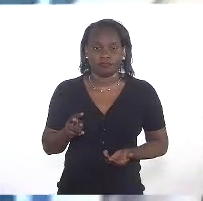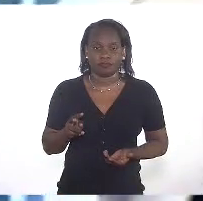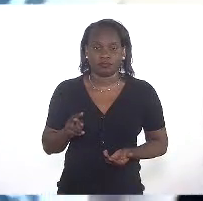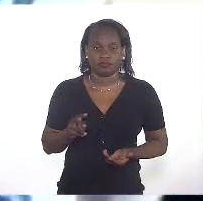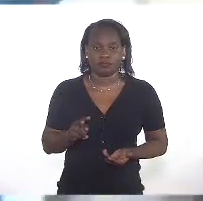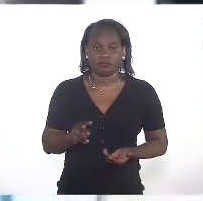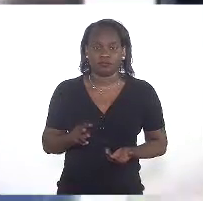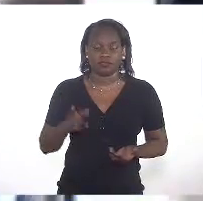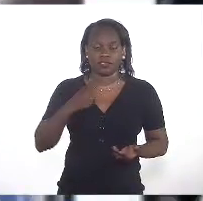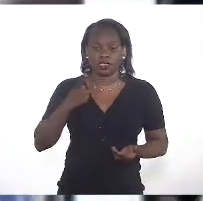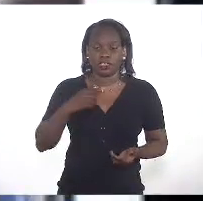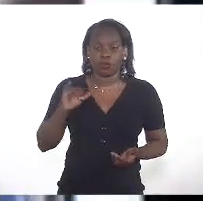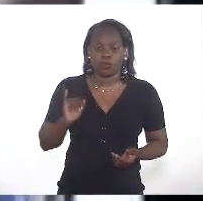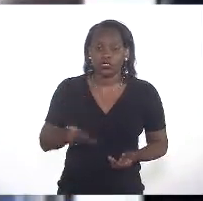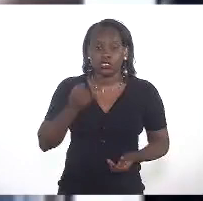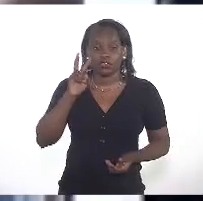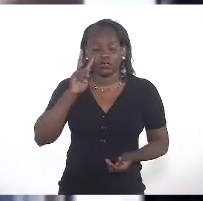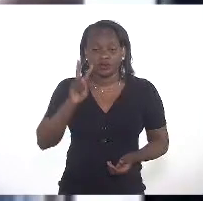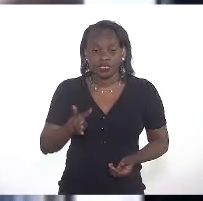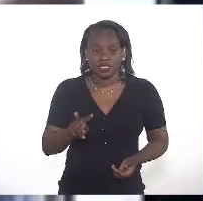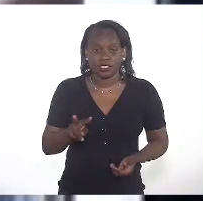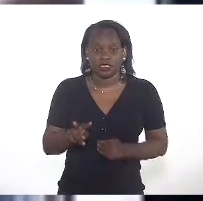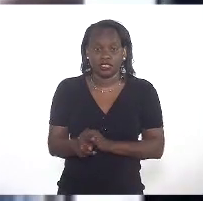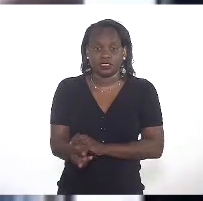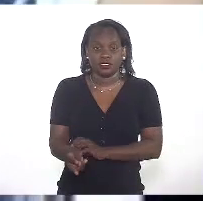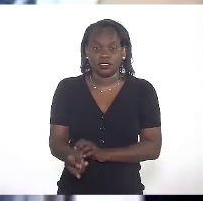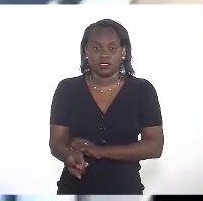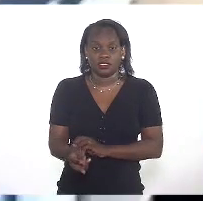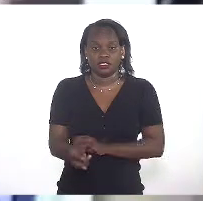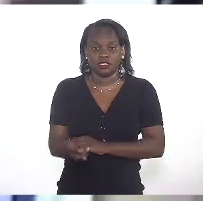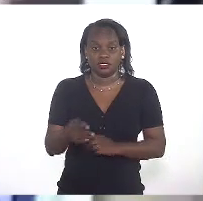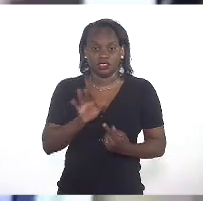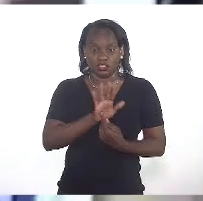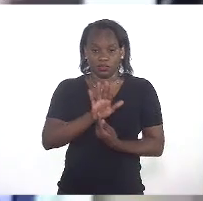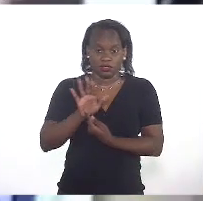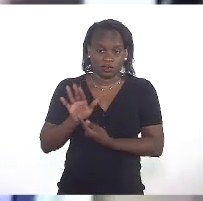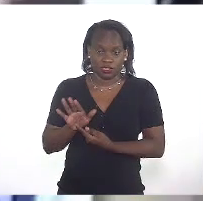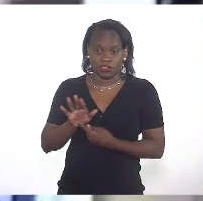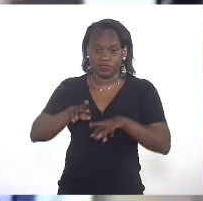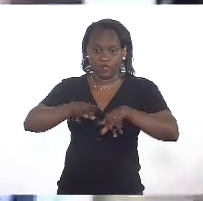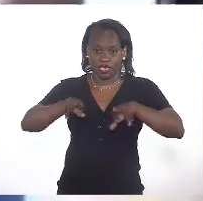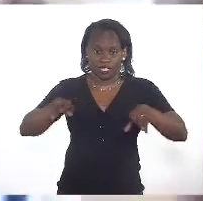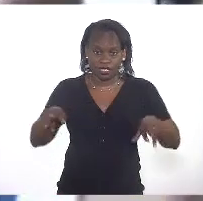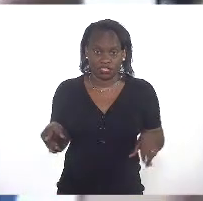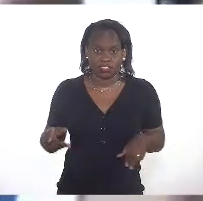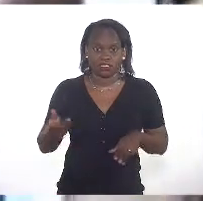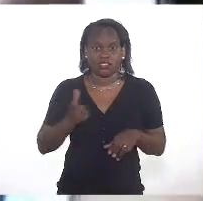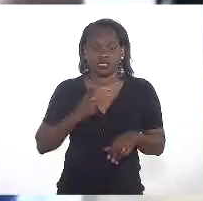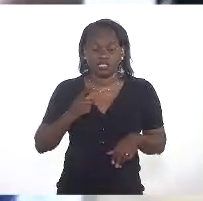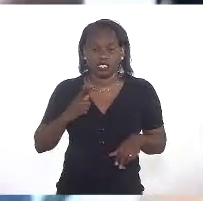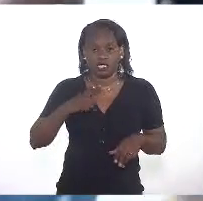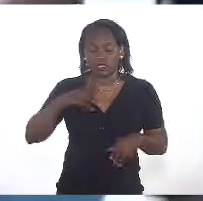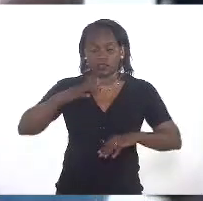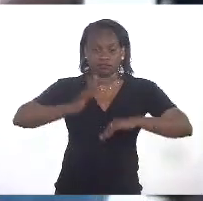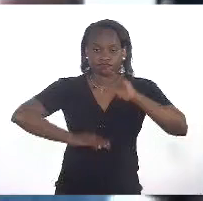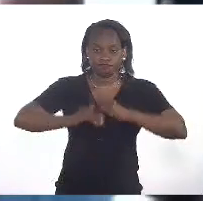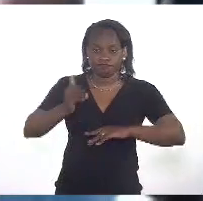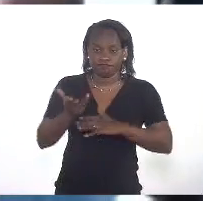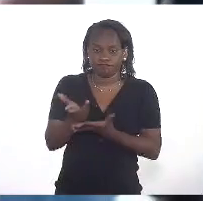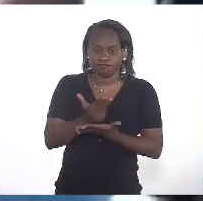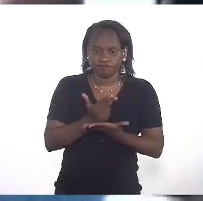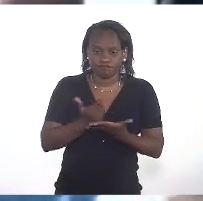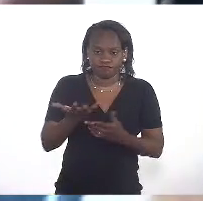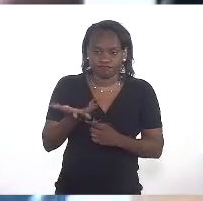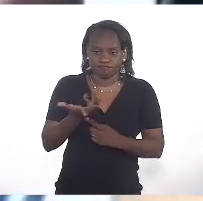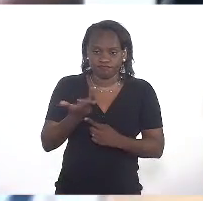termos a oportunidade de ver as exposições de artistas